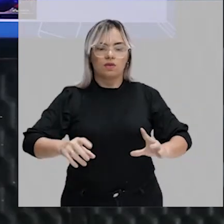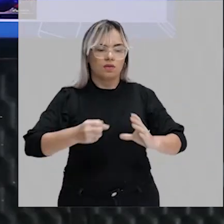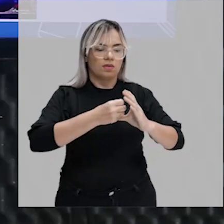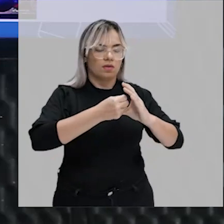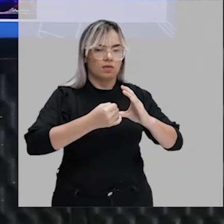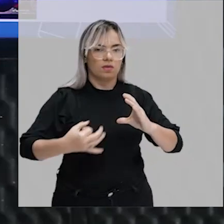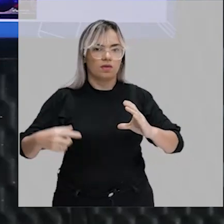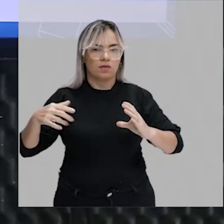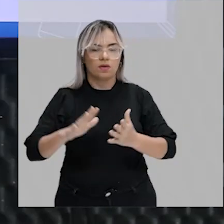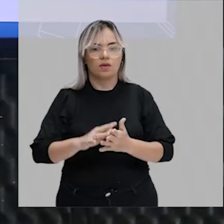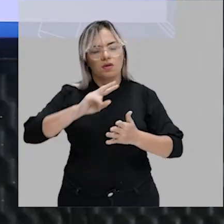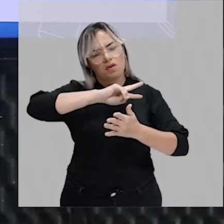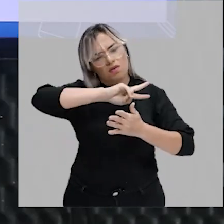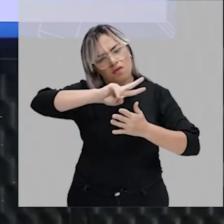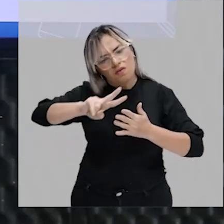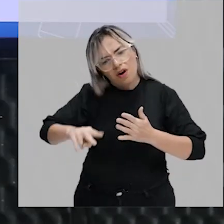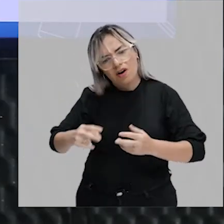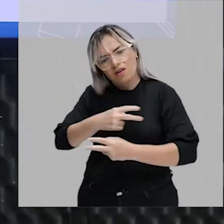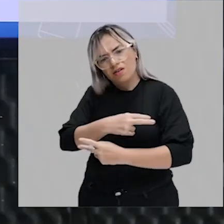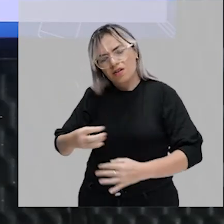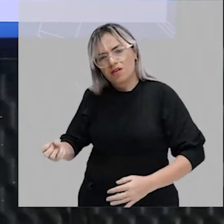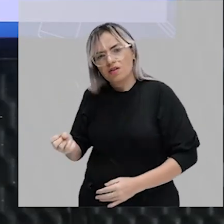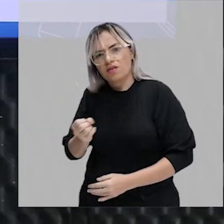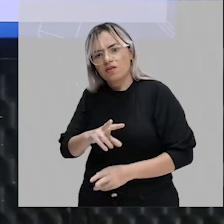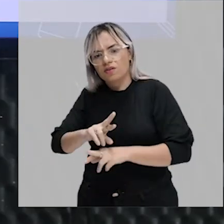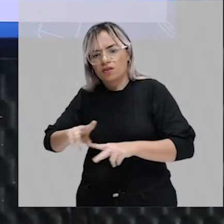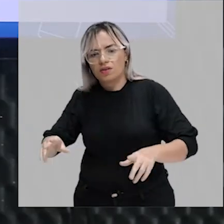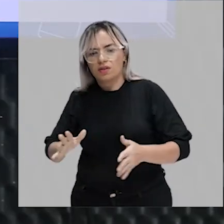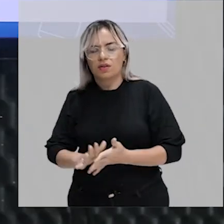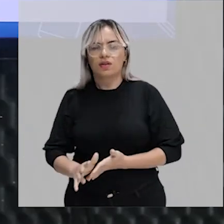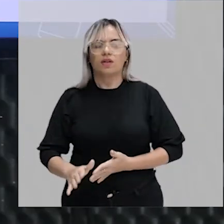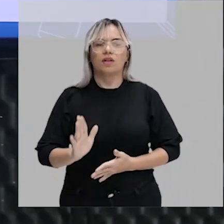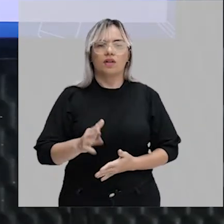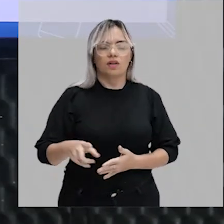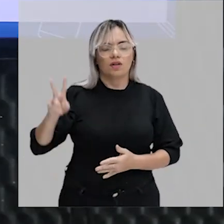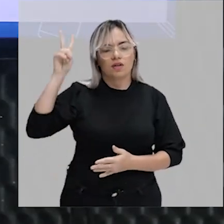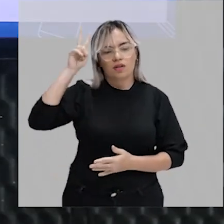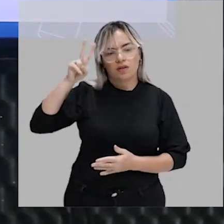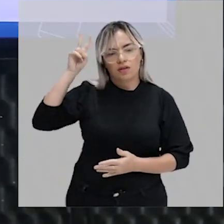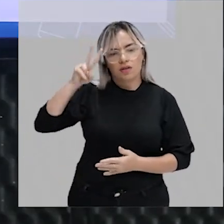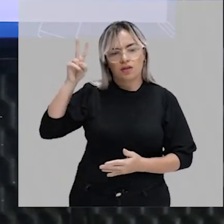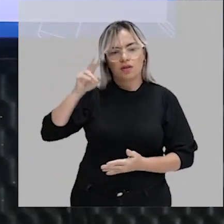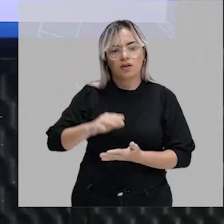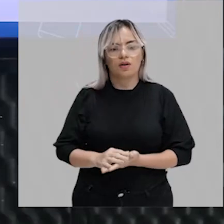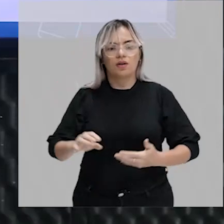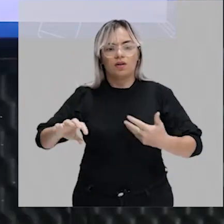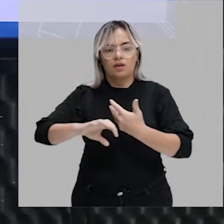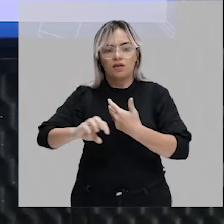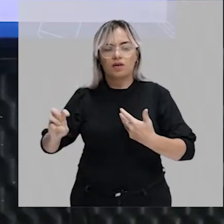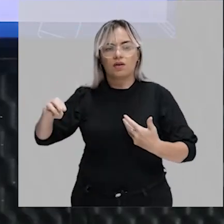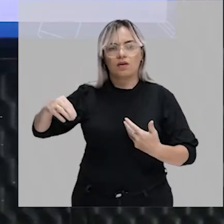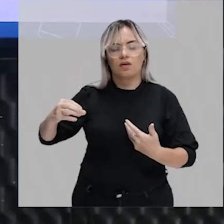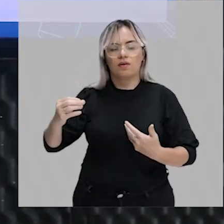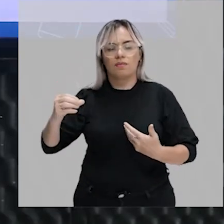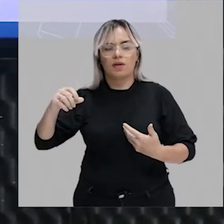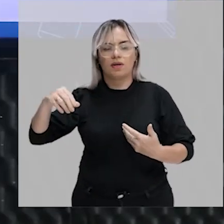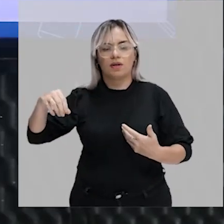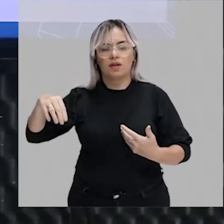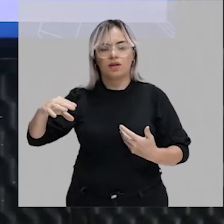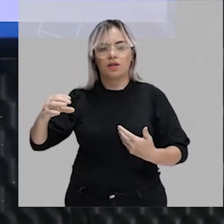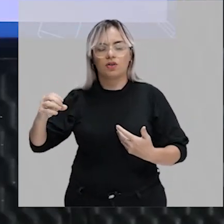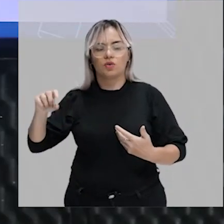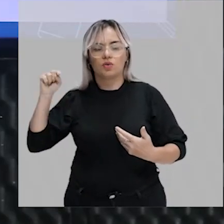caracterizando espécies diferentes, tá? E a gente lembrando o isolamento mecânico também. Esse isolamento